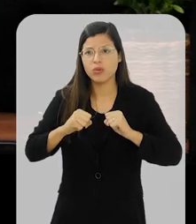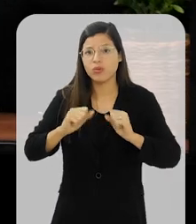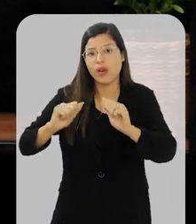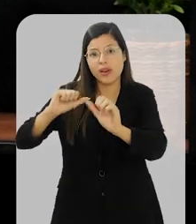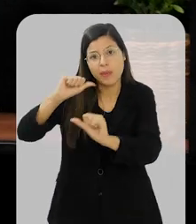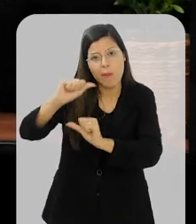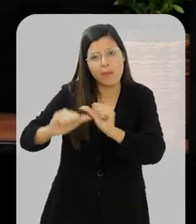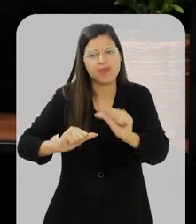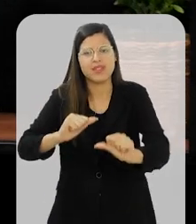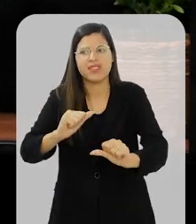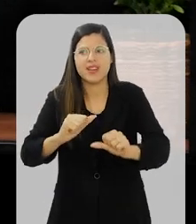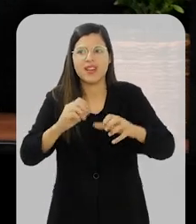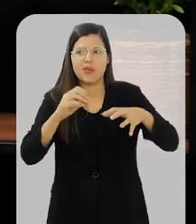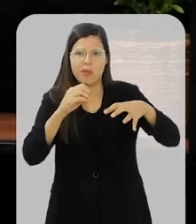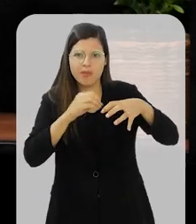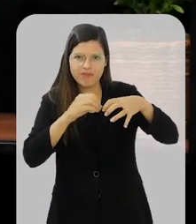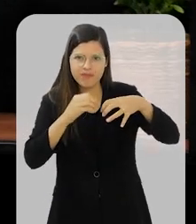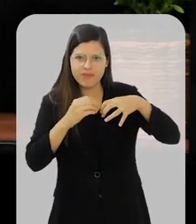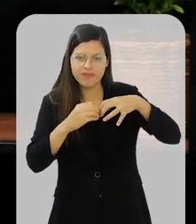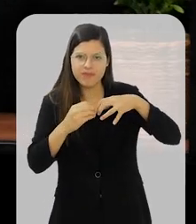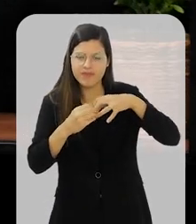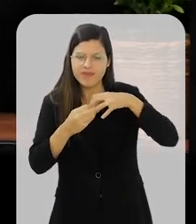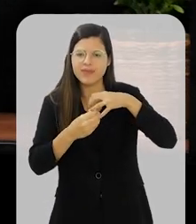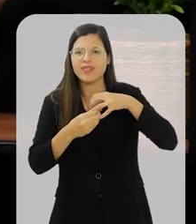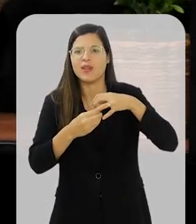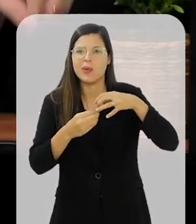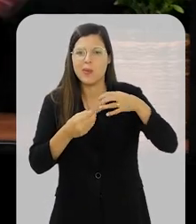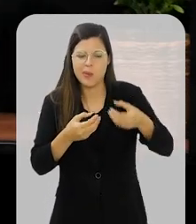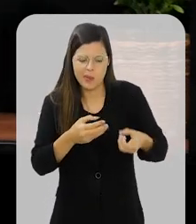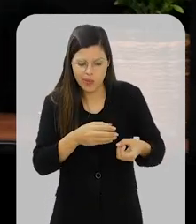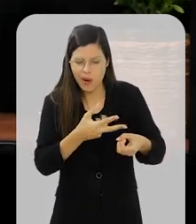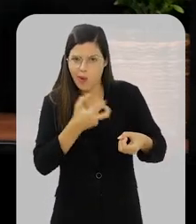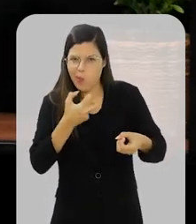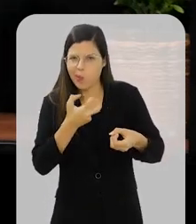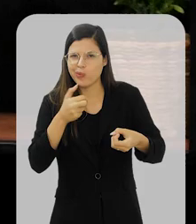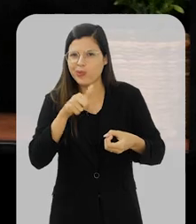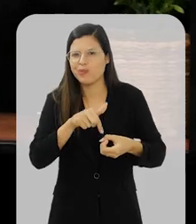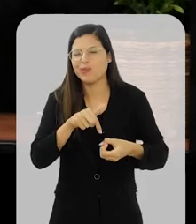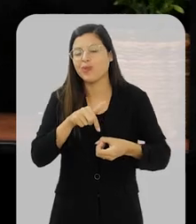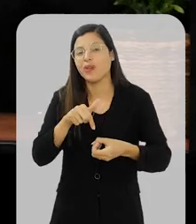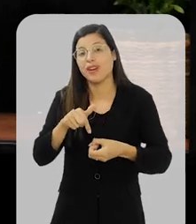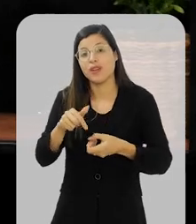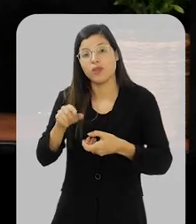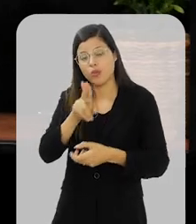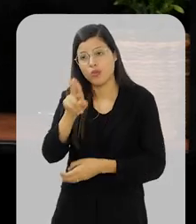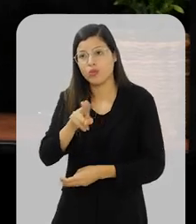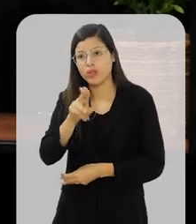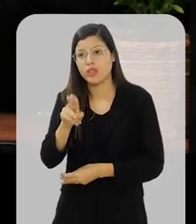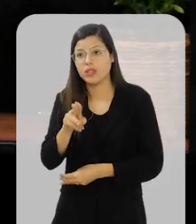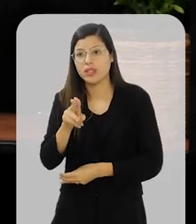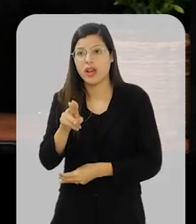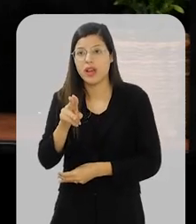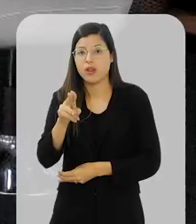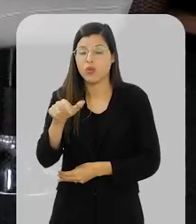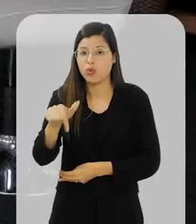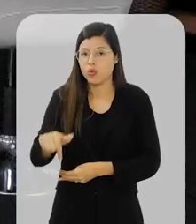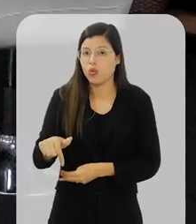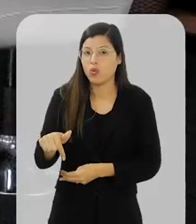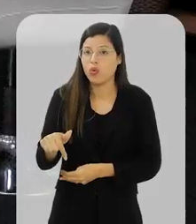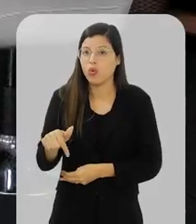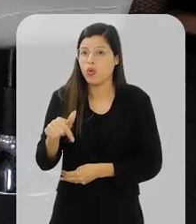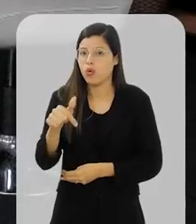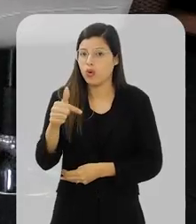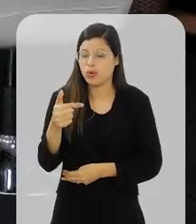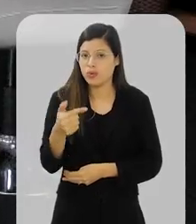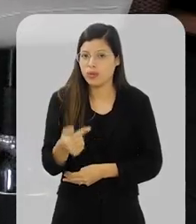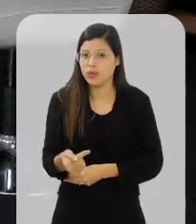revertido pelo extrato hidroalcoólico do caroço do açaí, que foi administrado nesses animais a partir do 76º dia de vida,